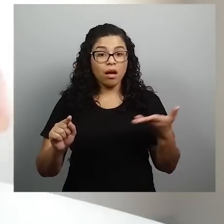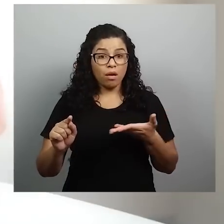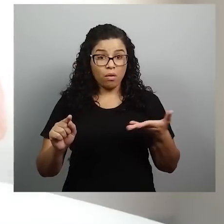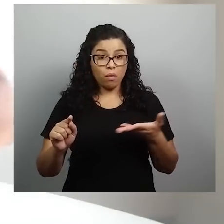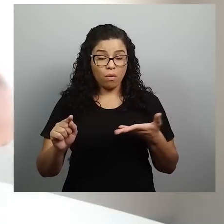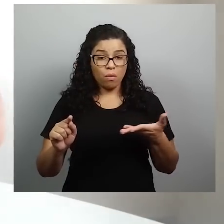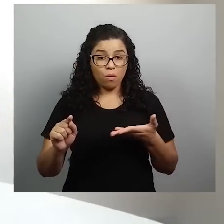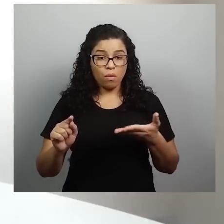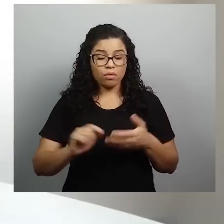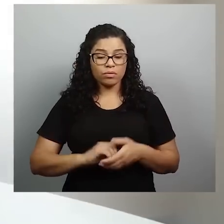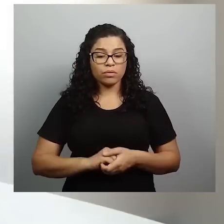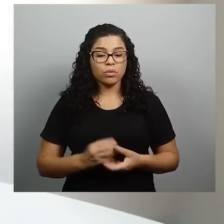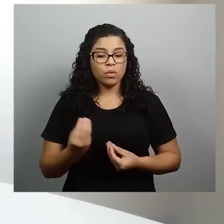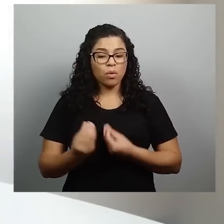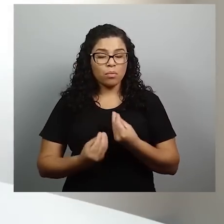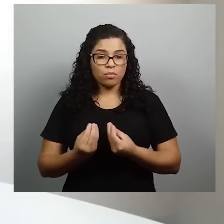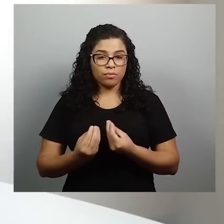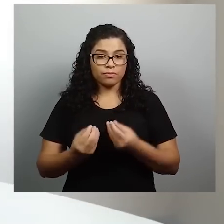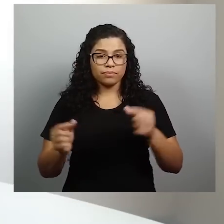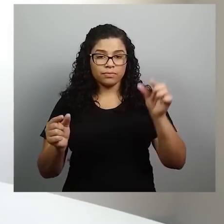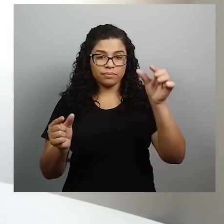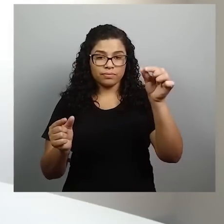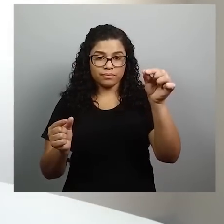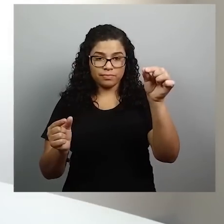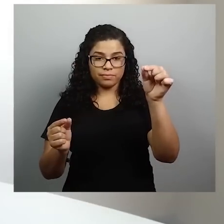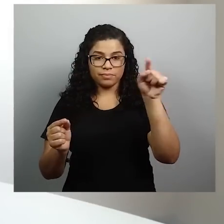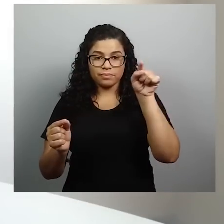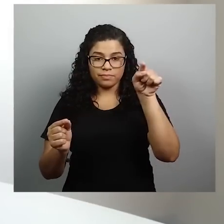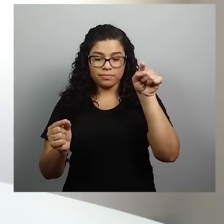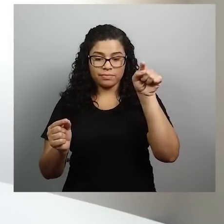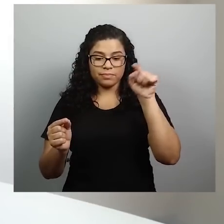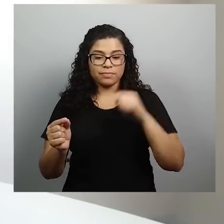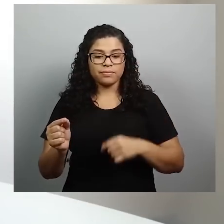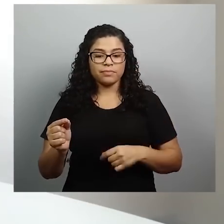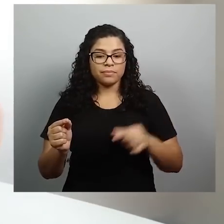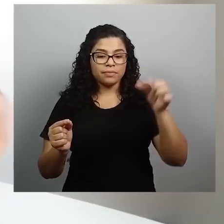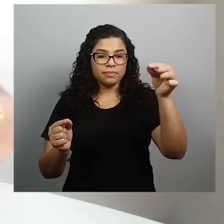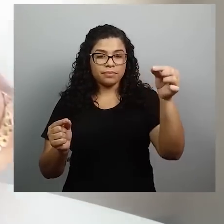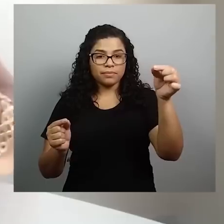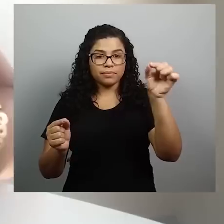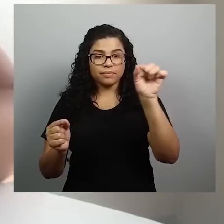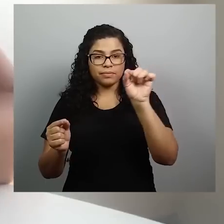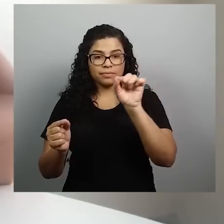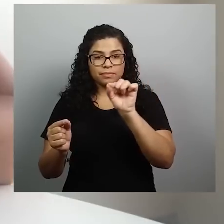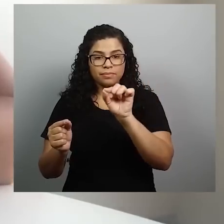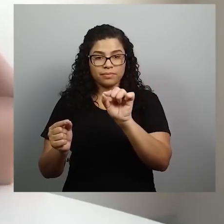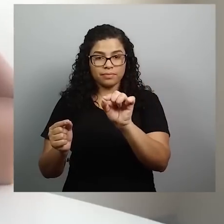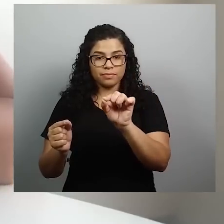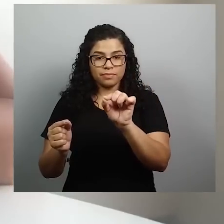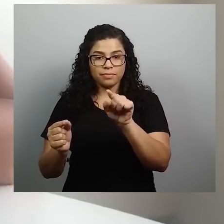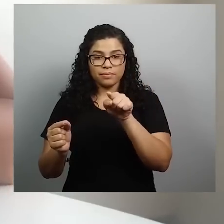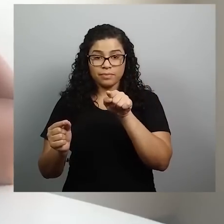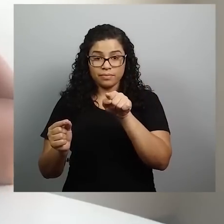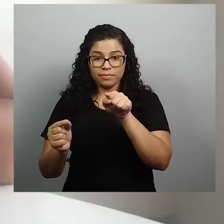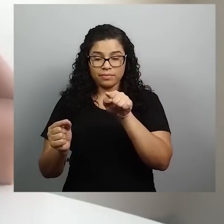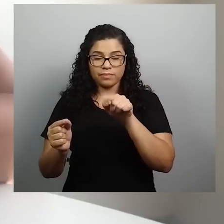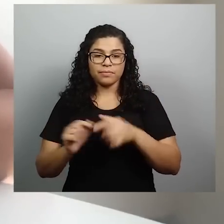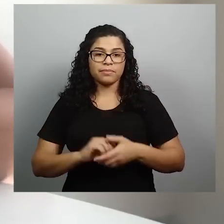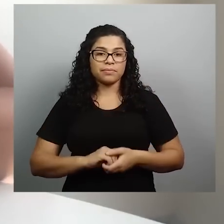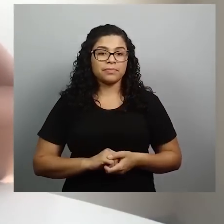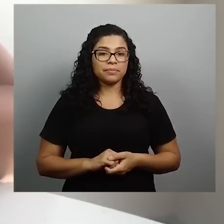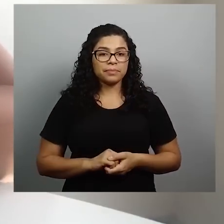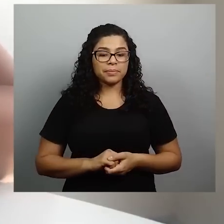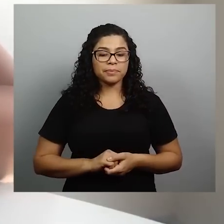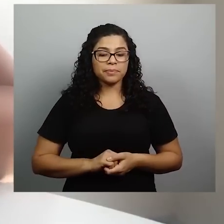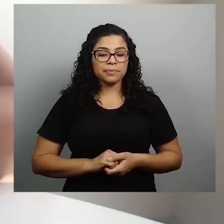agora a próxima dobradura é encostar esta pontinha aqui, ó,